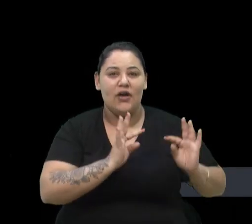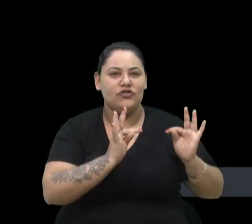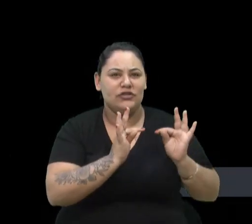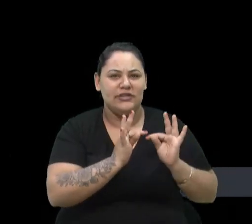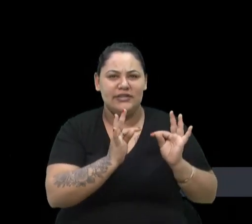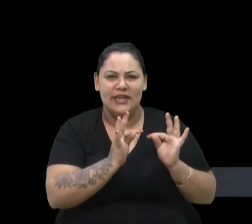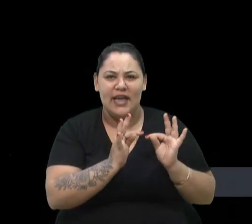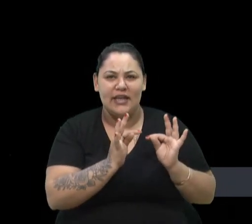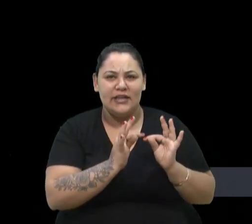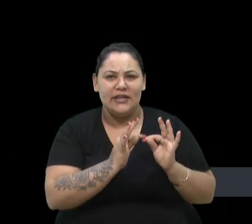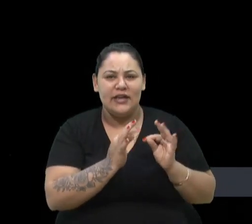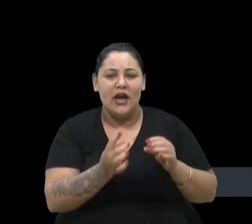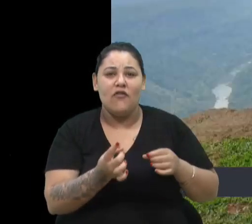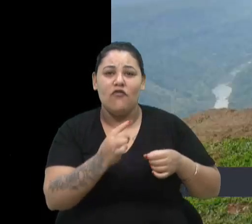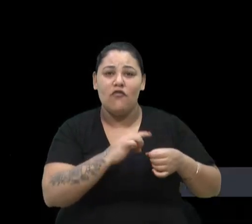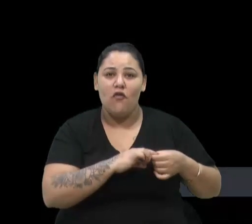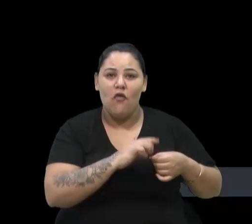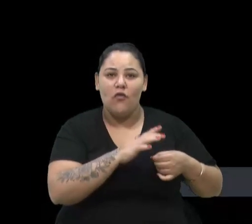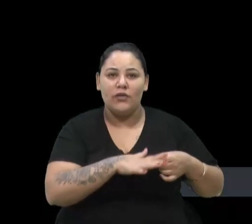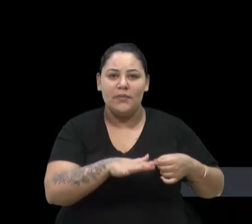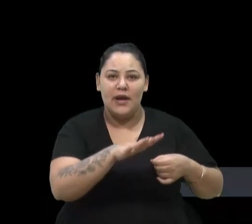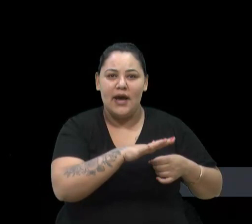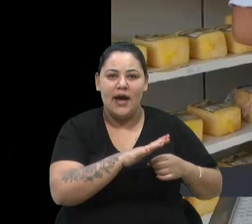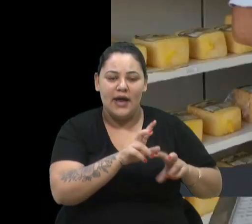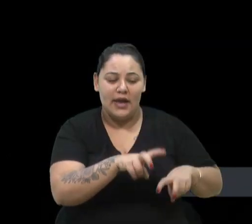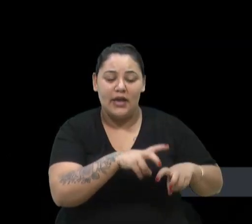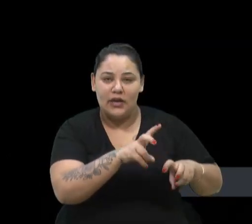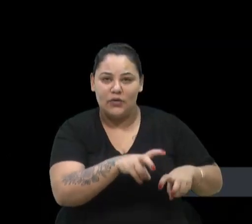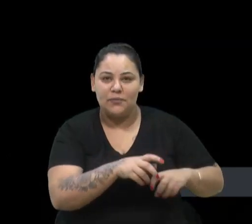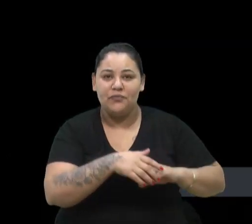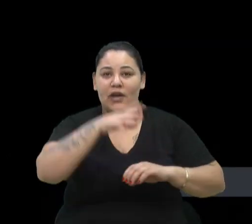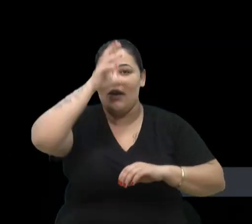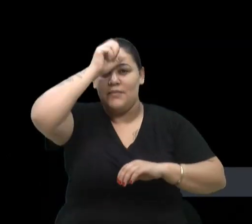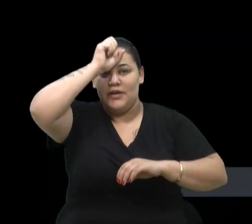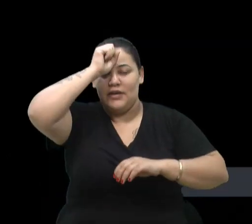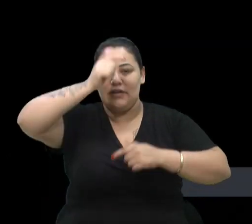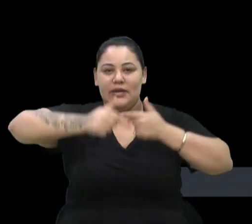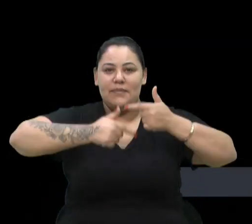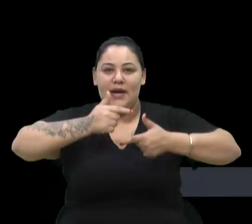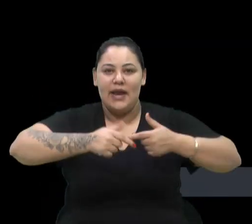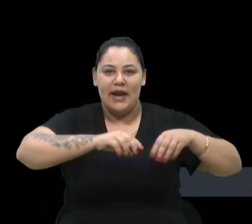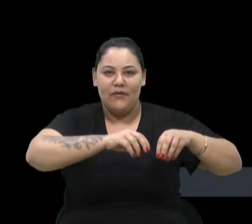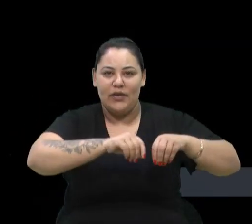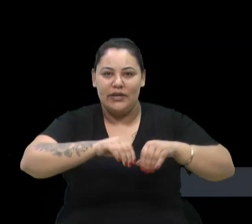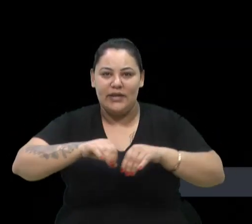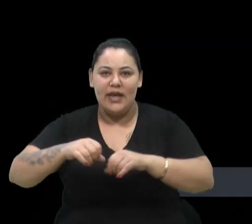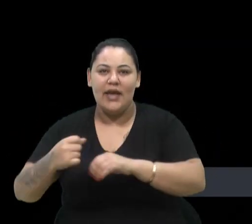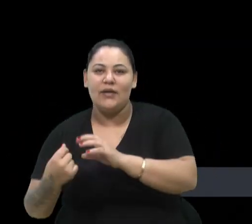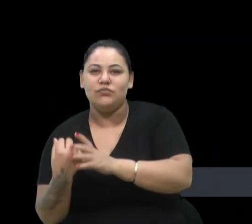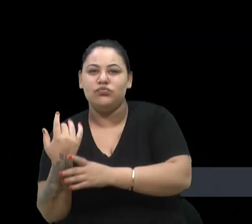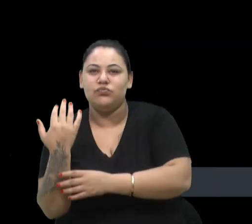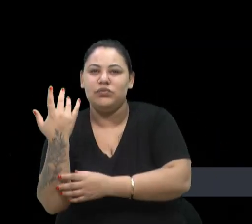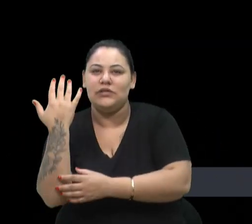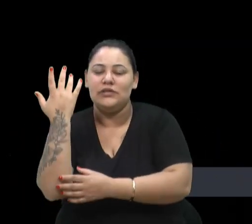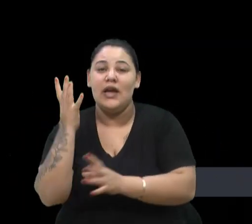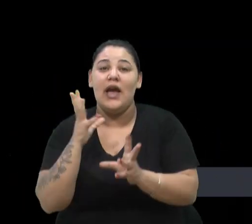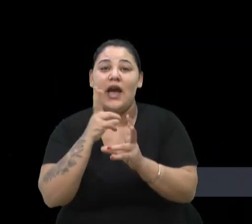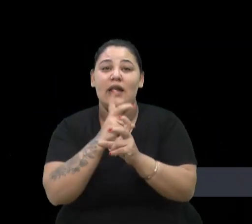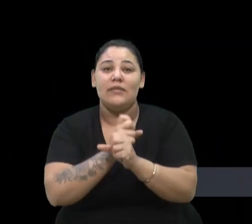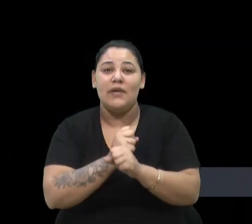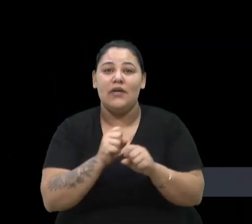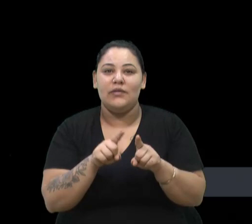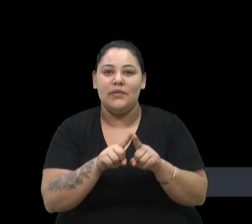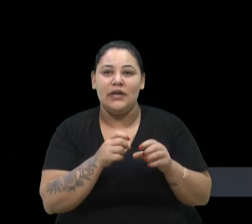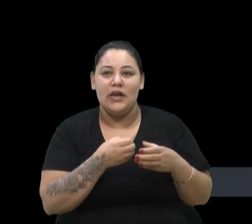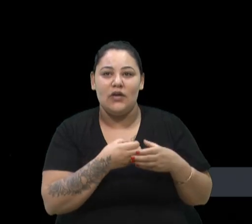as atividades agrícolas aprenda a trabalhar com a terra com as plantas com os animais e a conviver